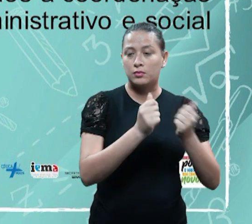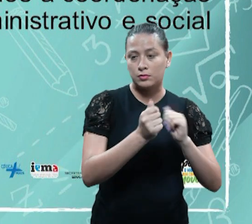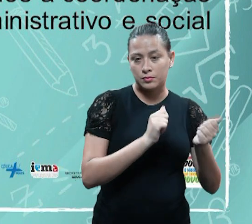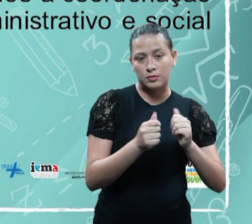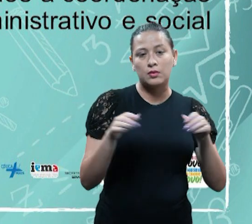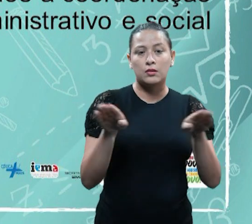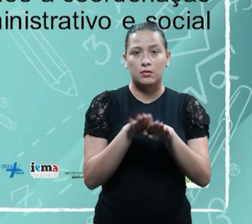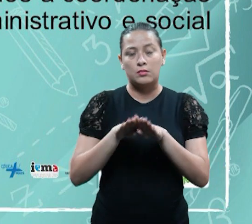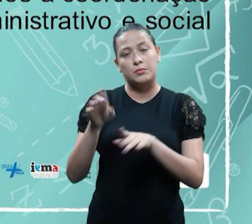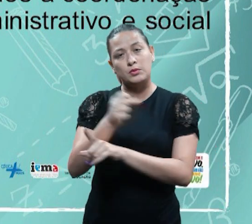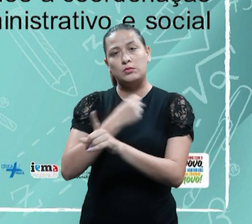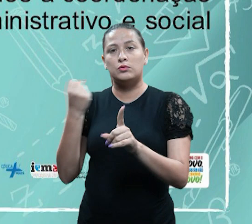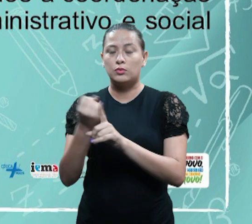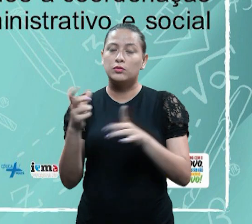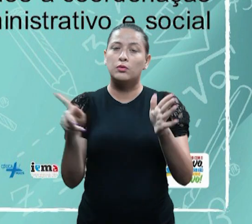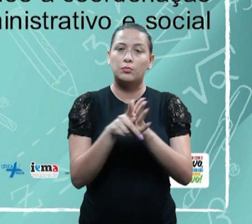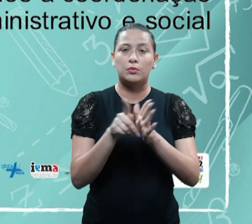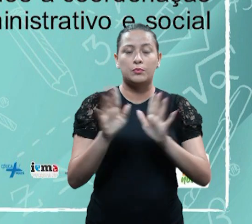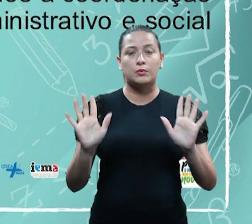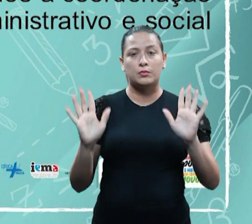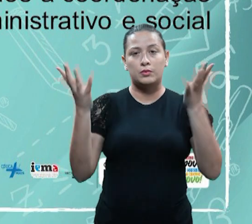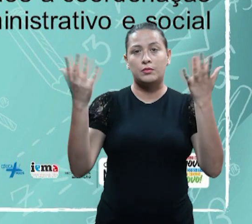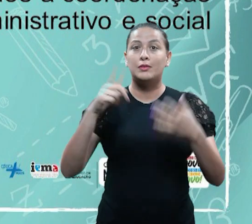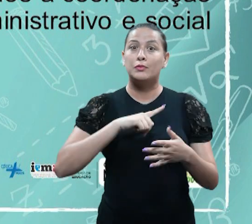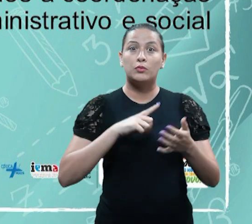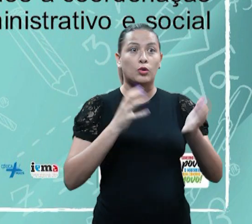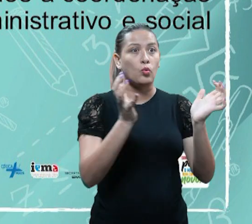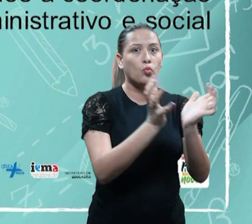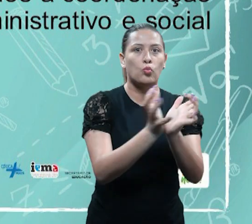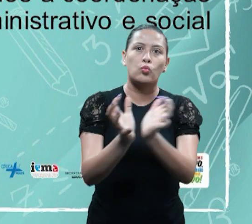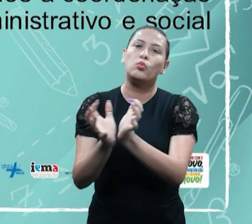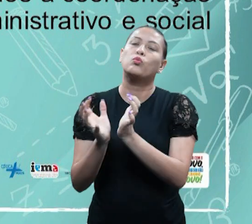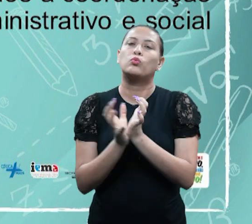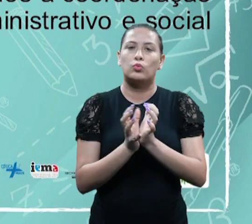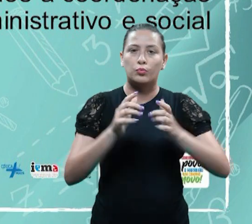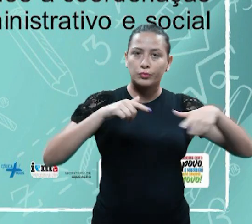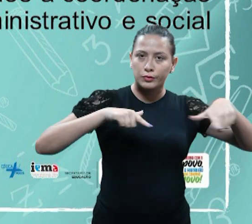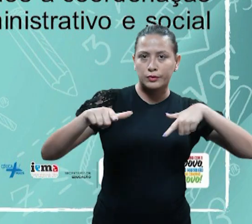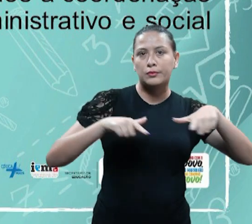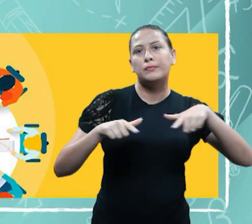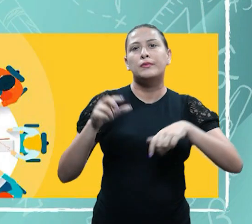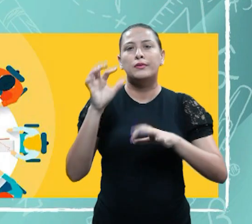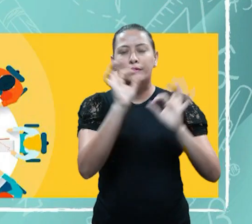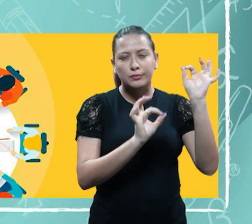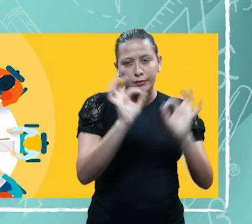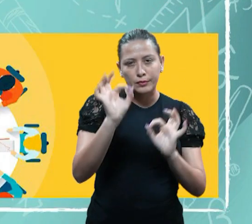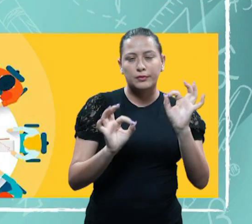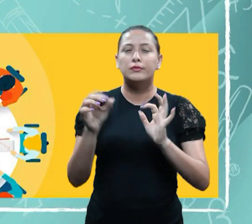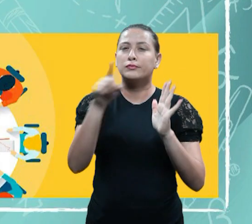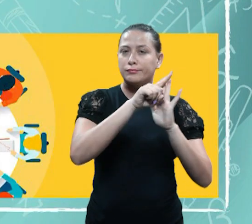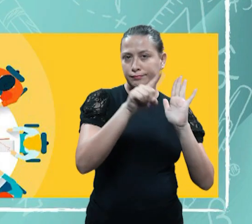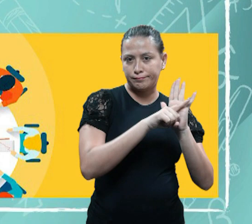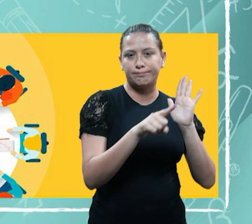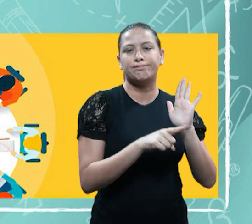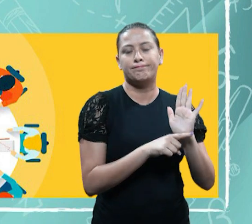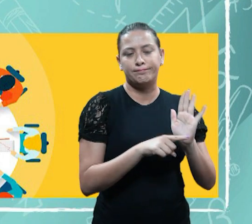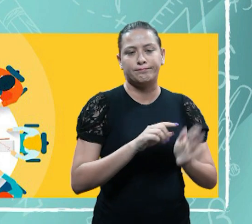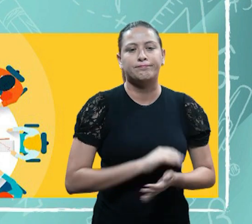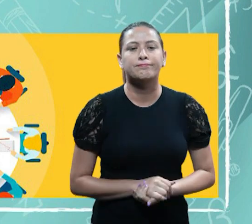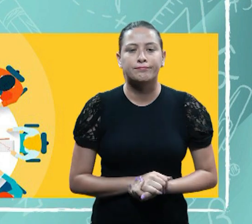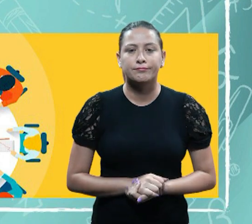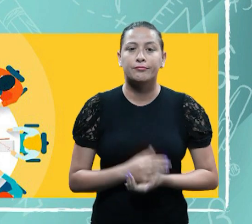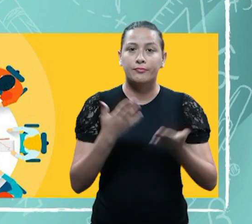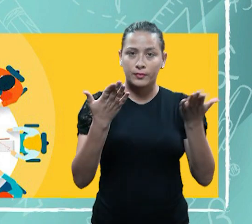técnico-administrativo e social do evento. Então, tem uma equipe toda trabalhando nesse planejamento, né? Nessa fase